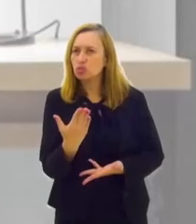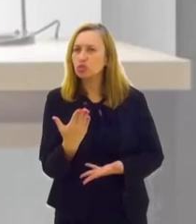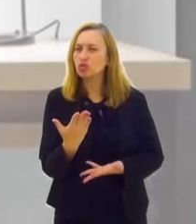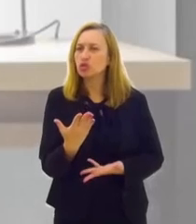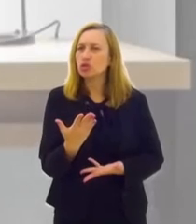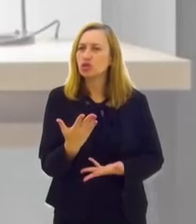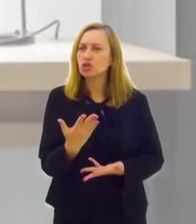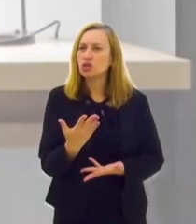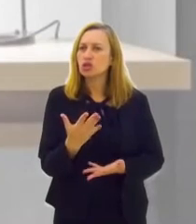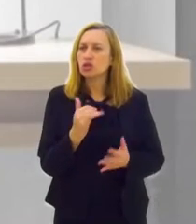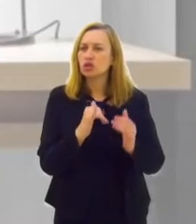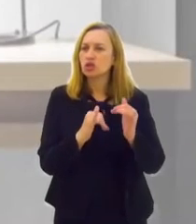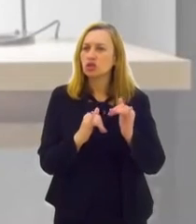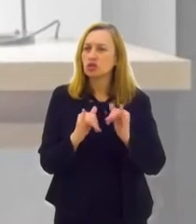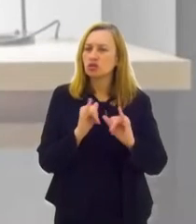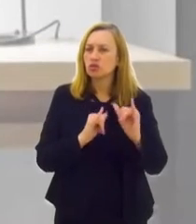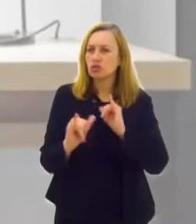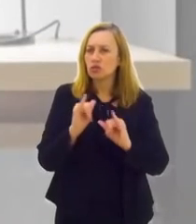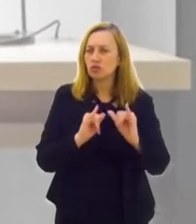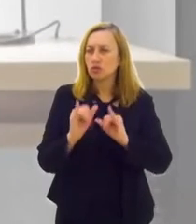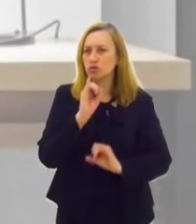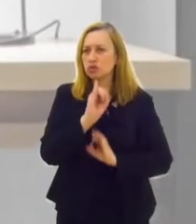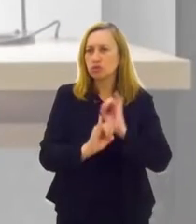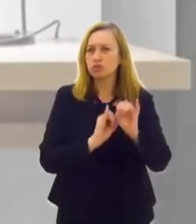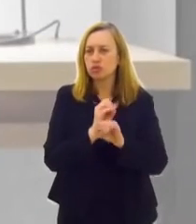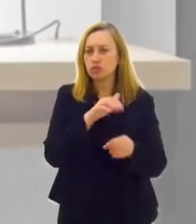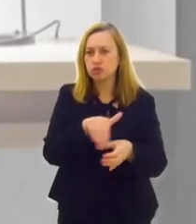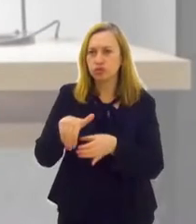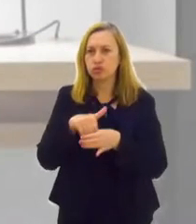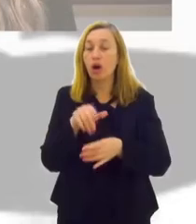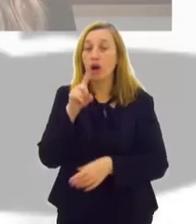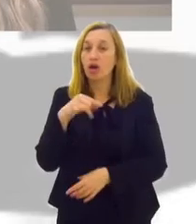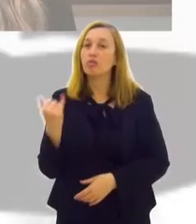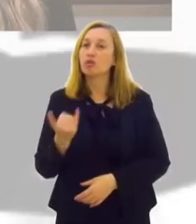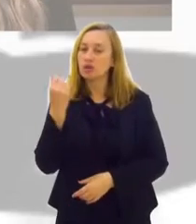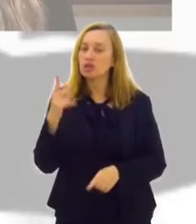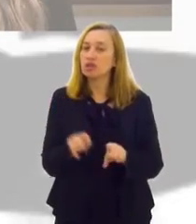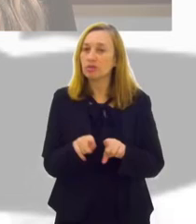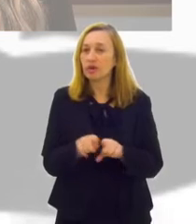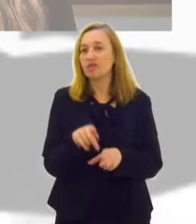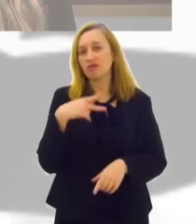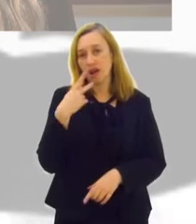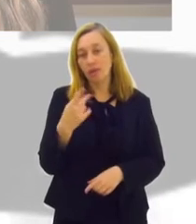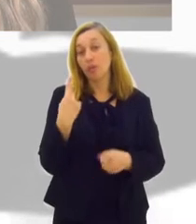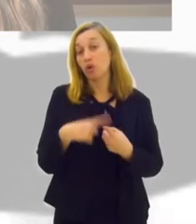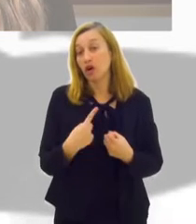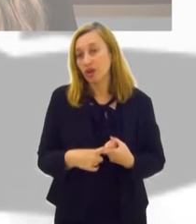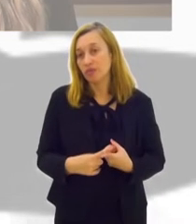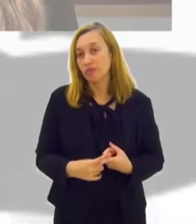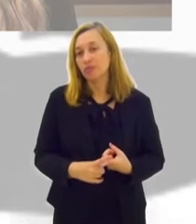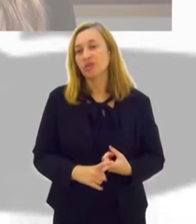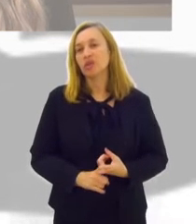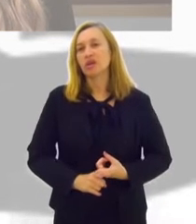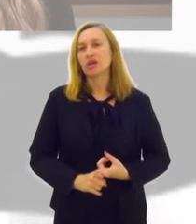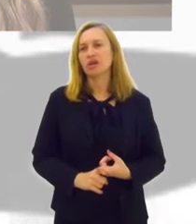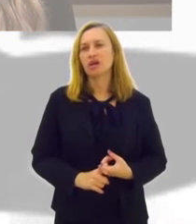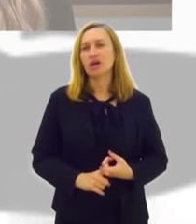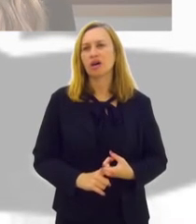tipo de excesso na propaganda da internet? Ah, isso é importante também ser dito, né?